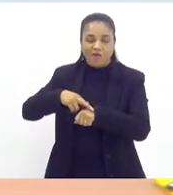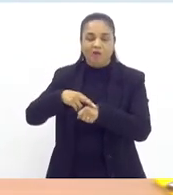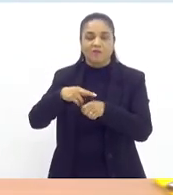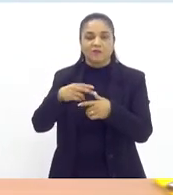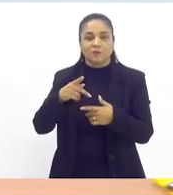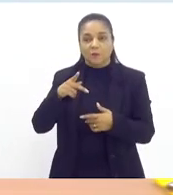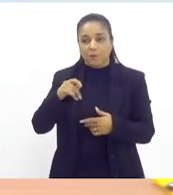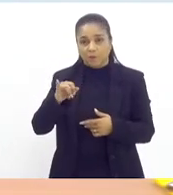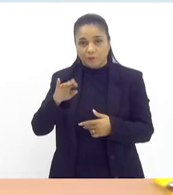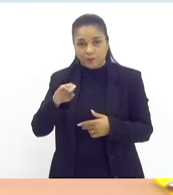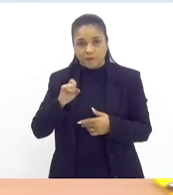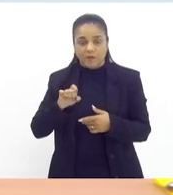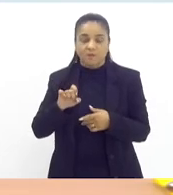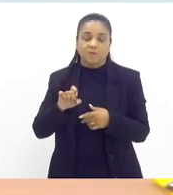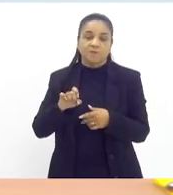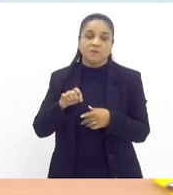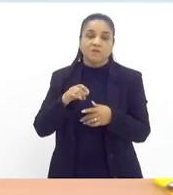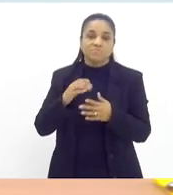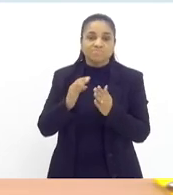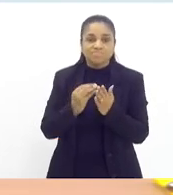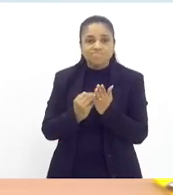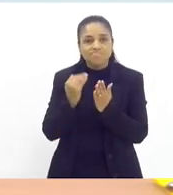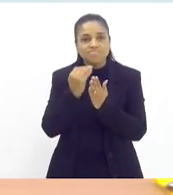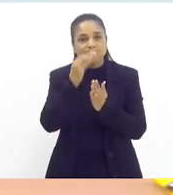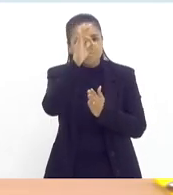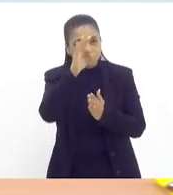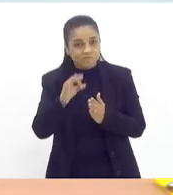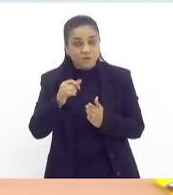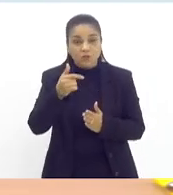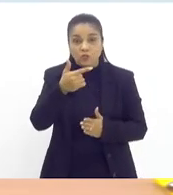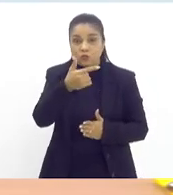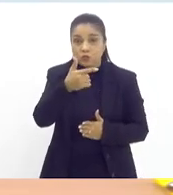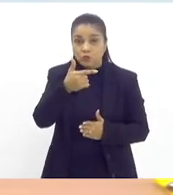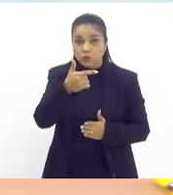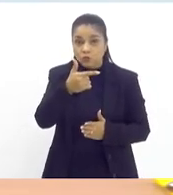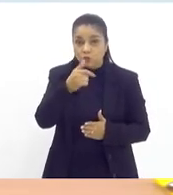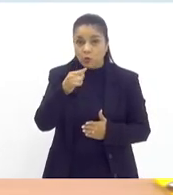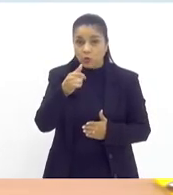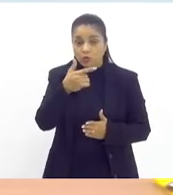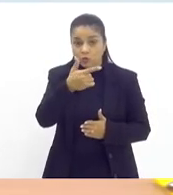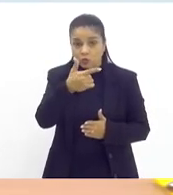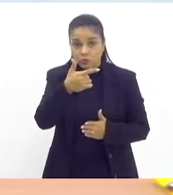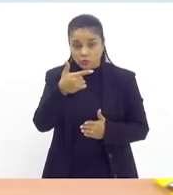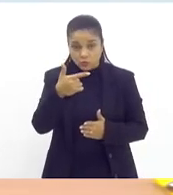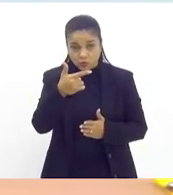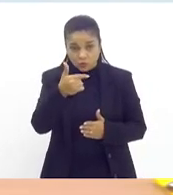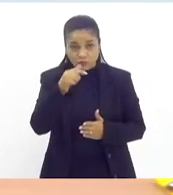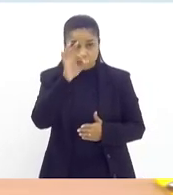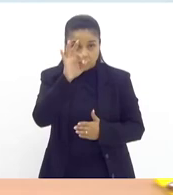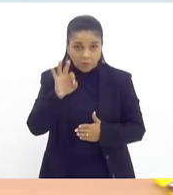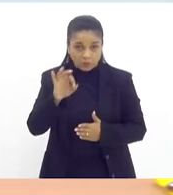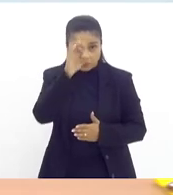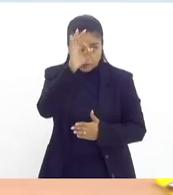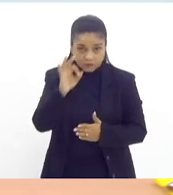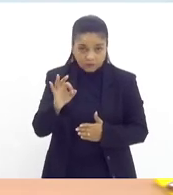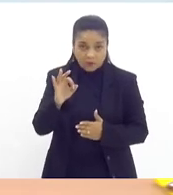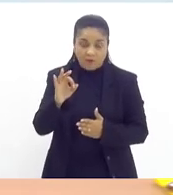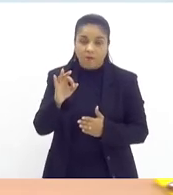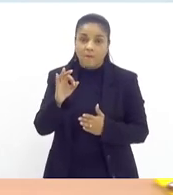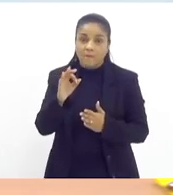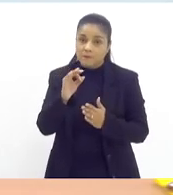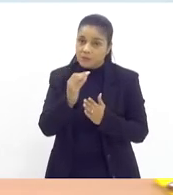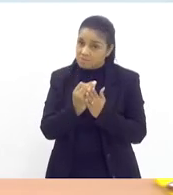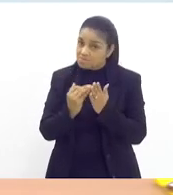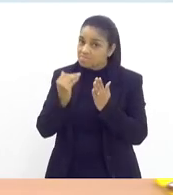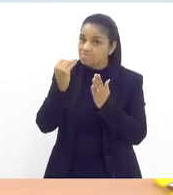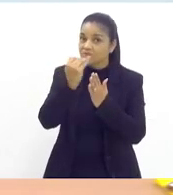estima de forma conservadora um aumento do PIB potencial de 12 pontos percentuais num horizonte de 15 anos com a reforma tributária. É um impacto grande. Está falando do